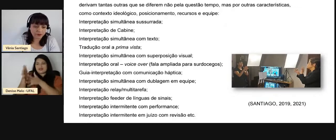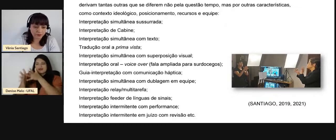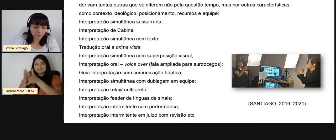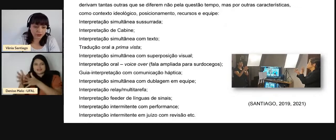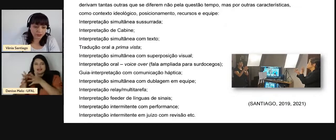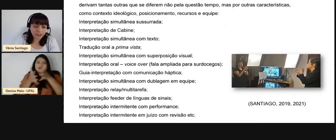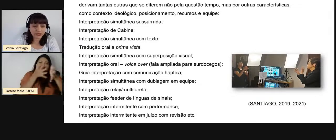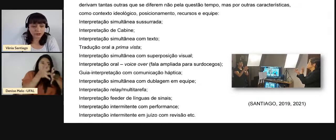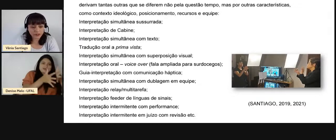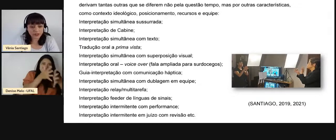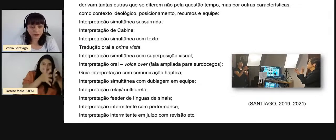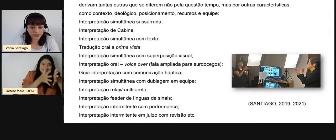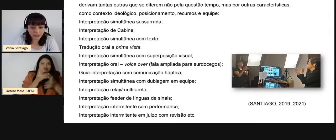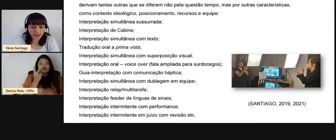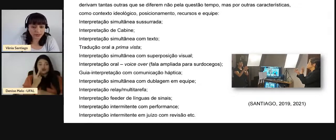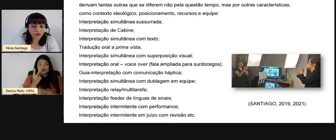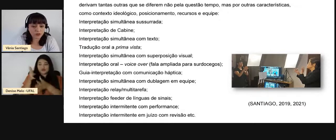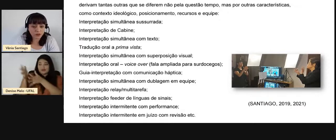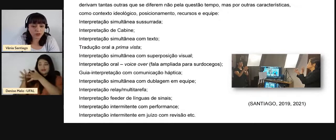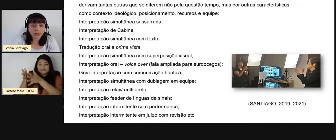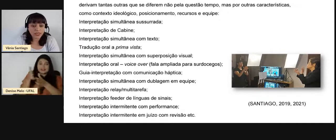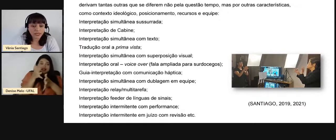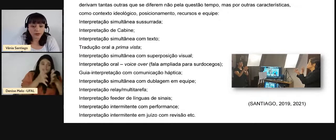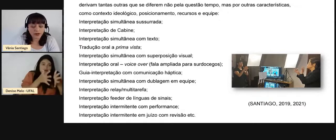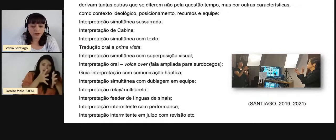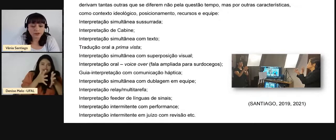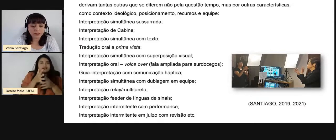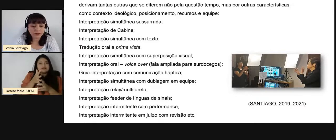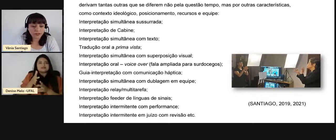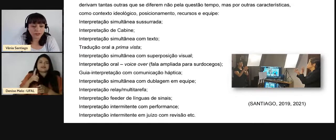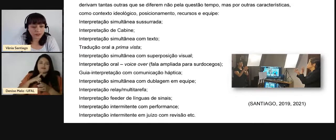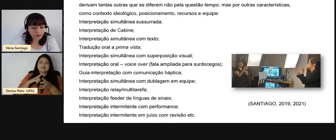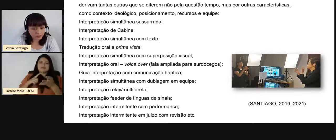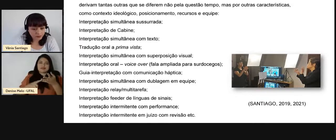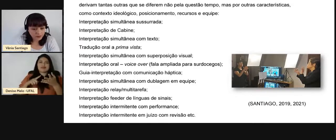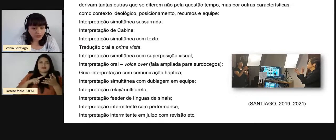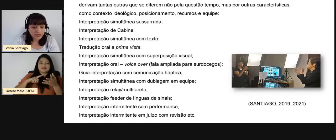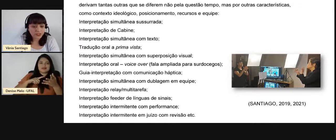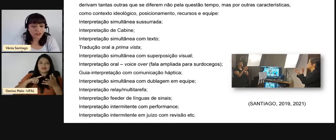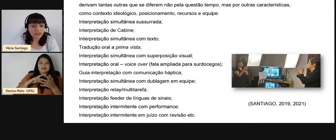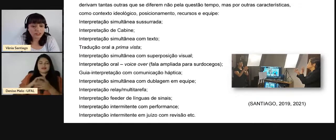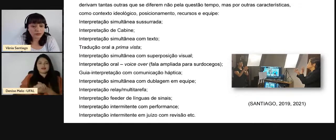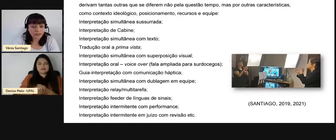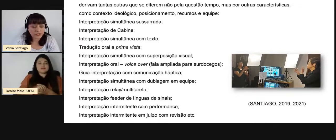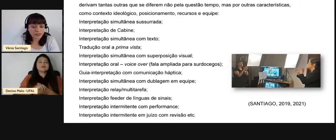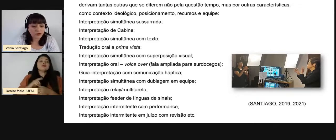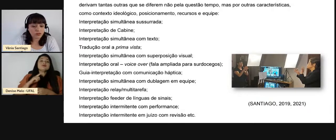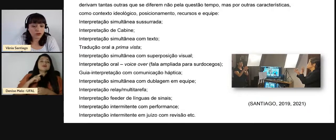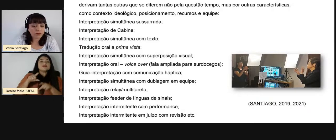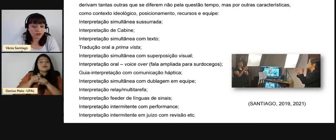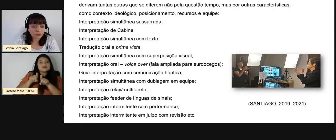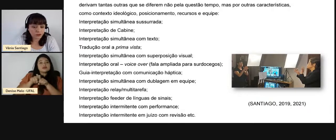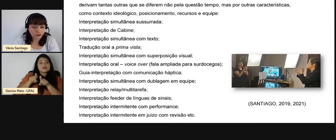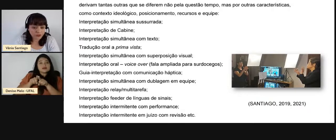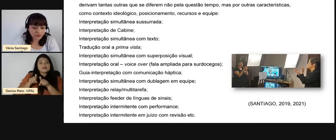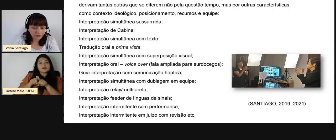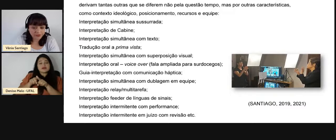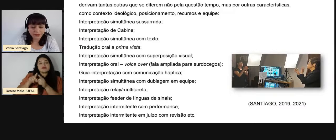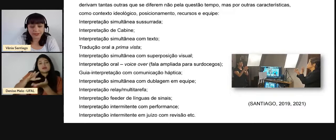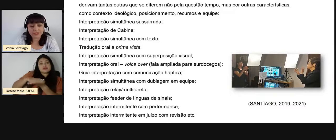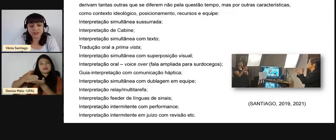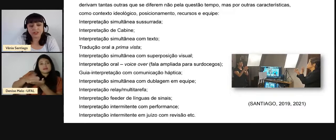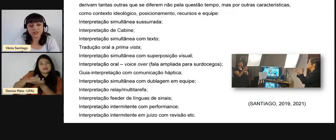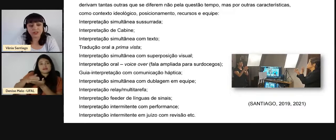como língua-fonte e a outra língua de sinais como língua-alvo da interpretação. A gente tem interpretação oral,